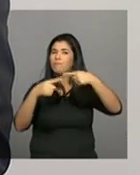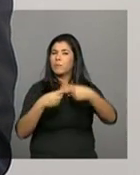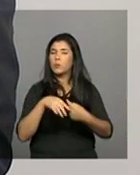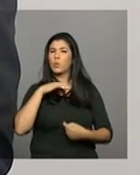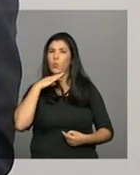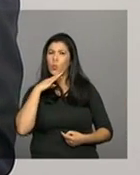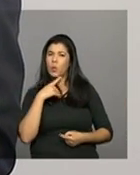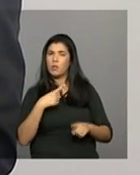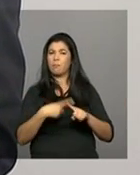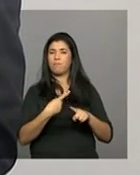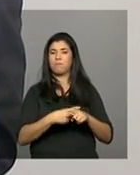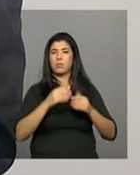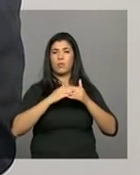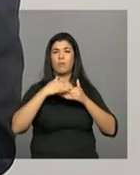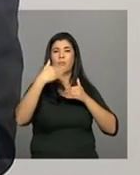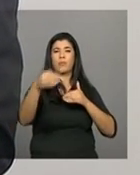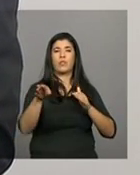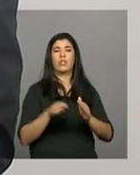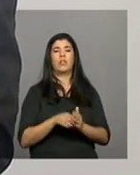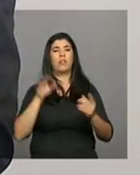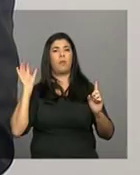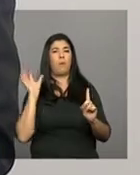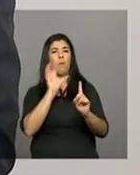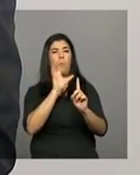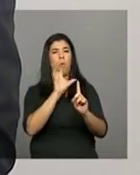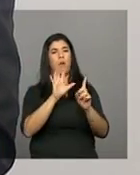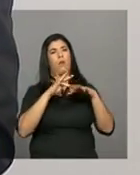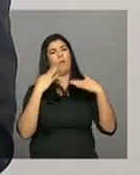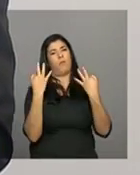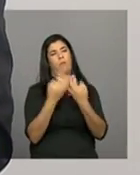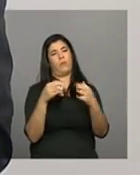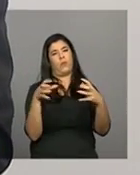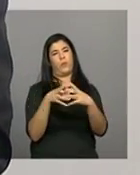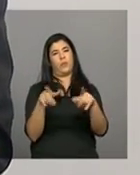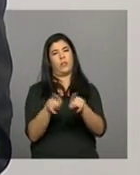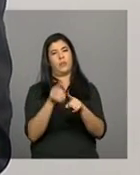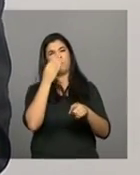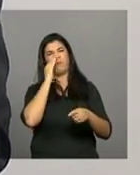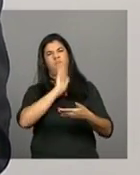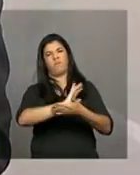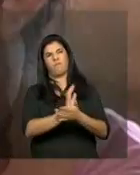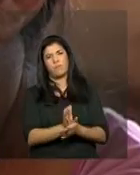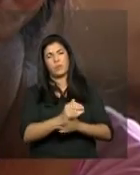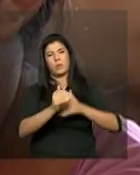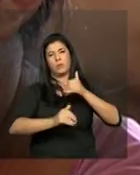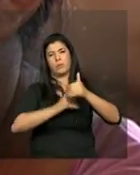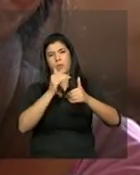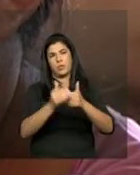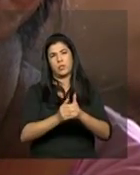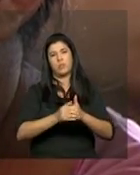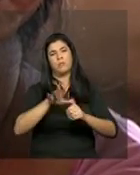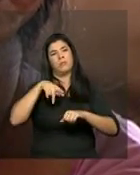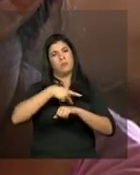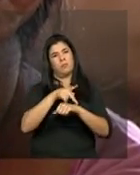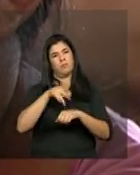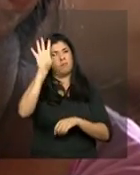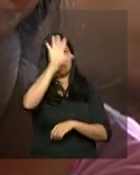além, alcançando as famílias, a comunidade e prejudicando o bom andamento do país em